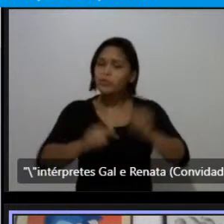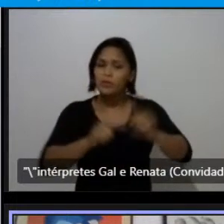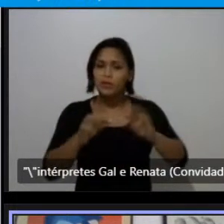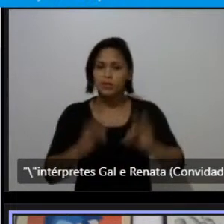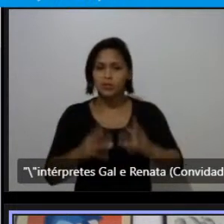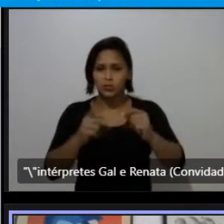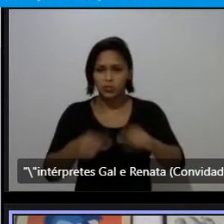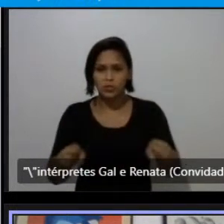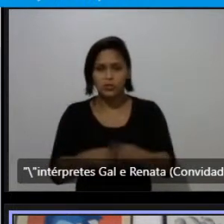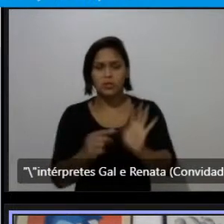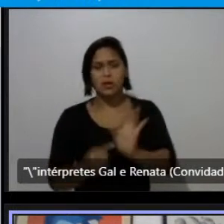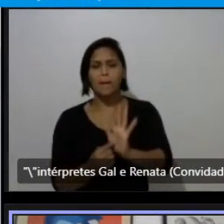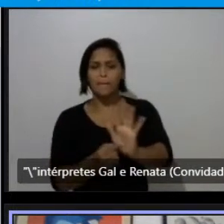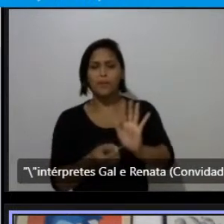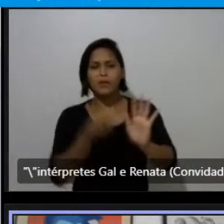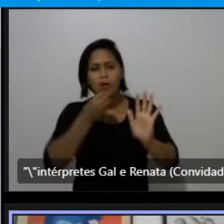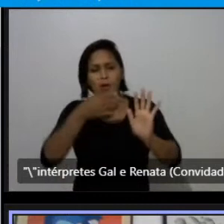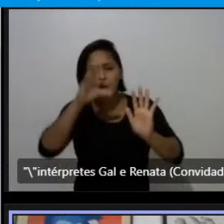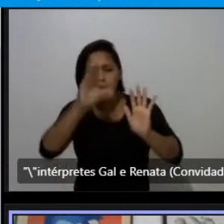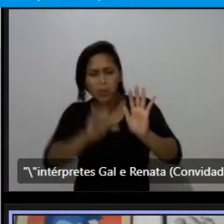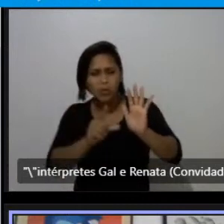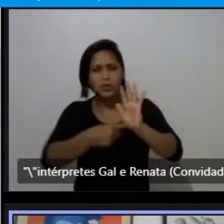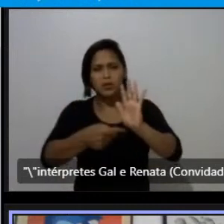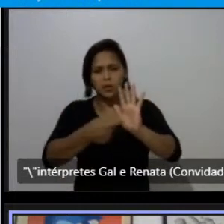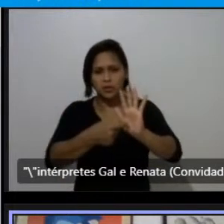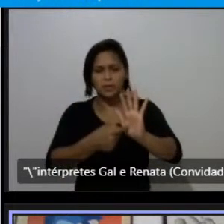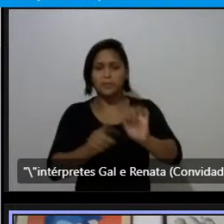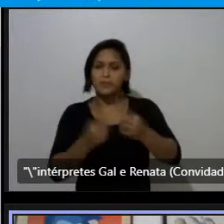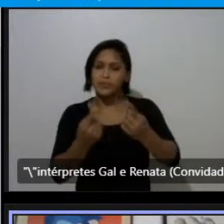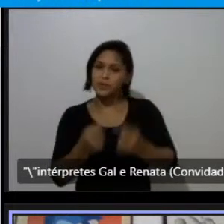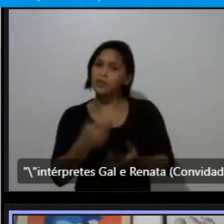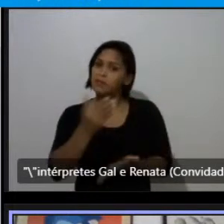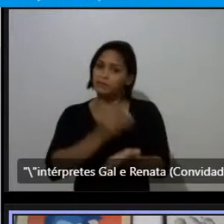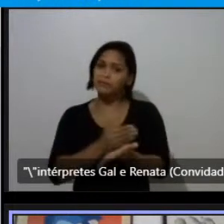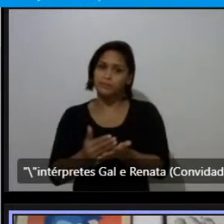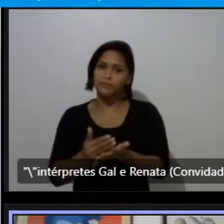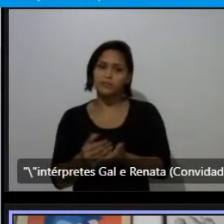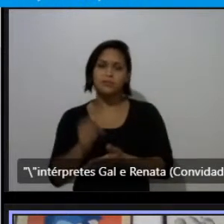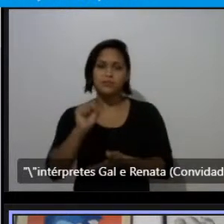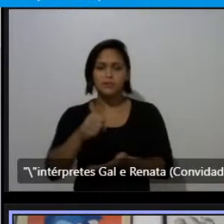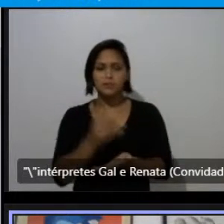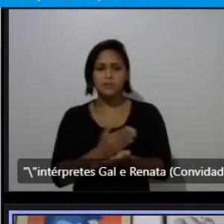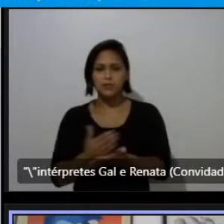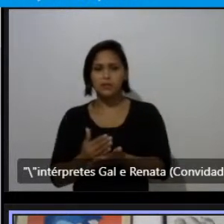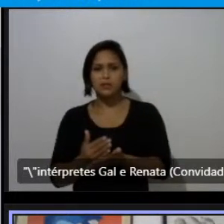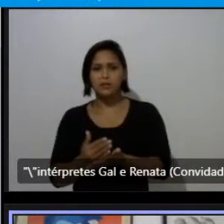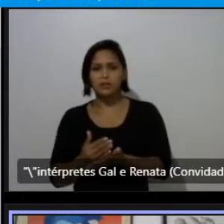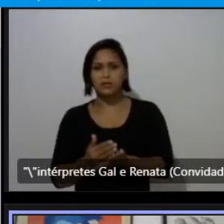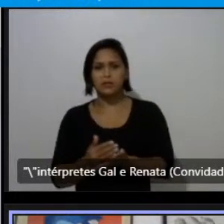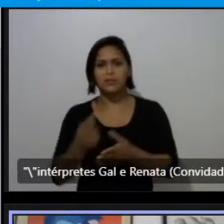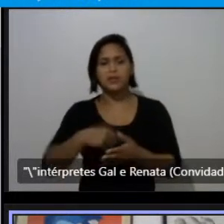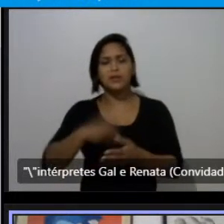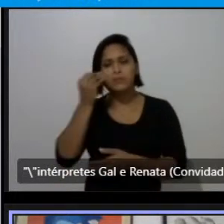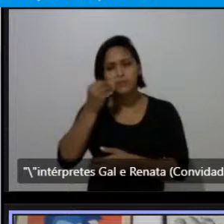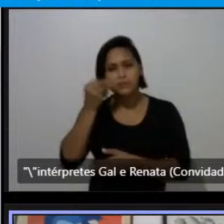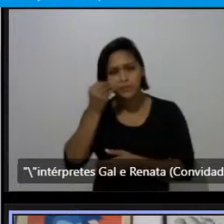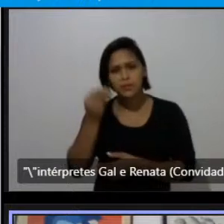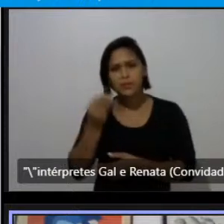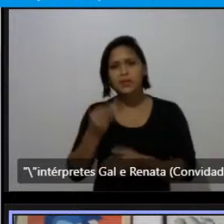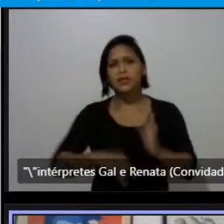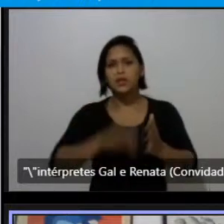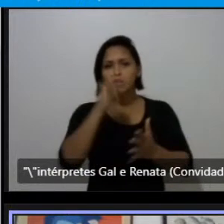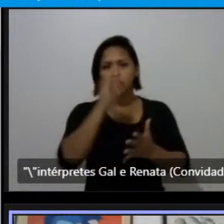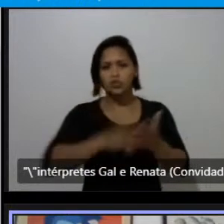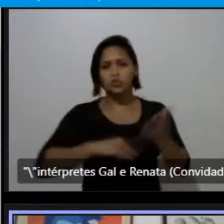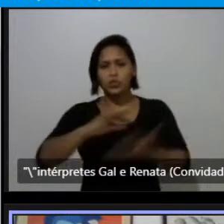esse manifesto, ele traz um pouco essa questão. Então, a princípio, era para a gente começar a partir dessa experiência dos manifestos